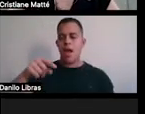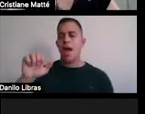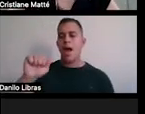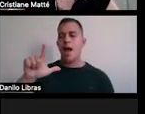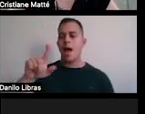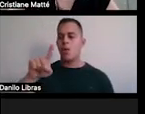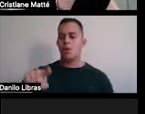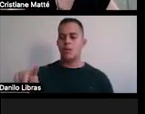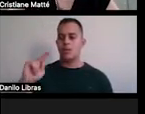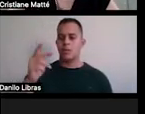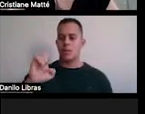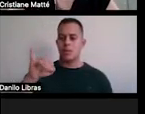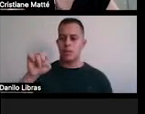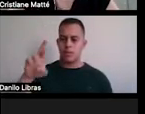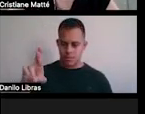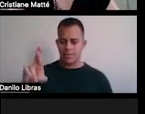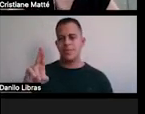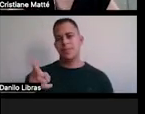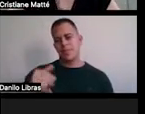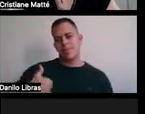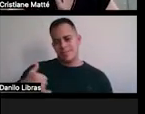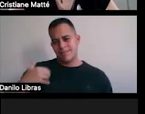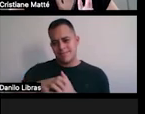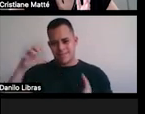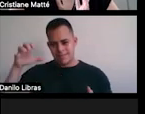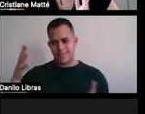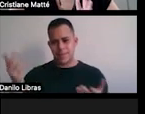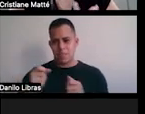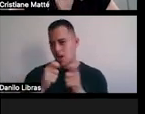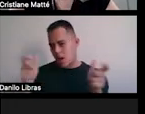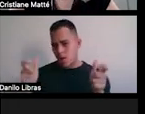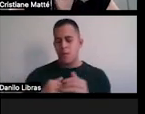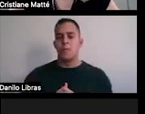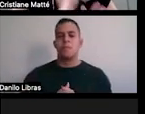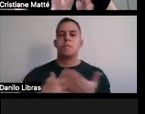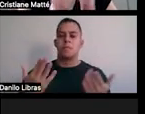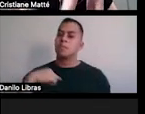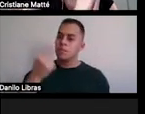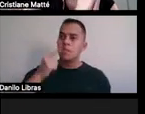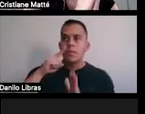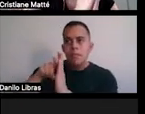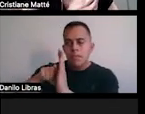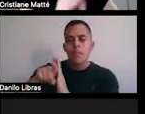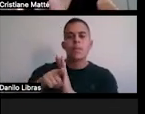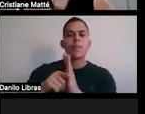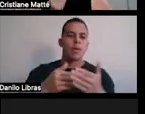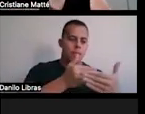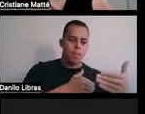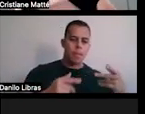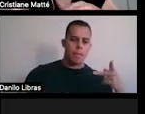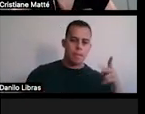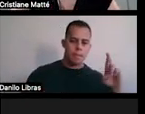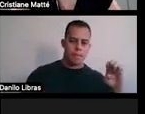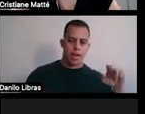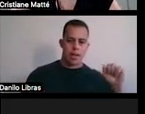quando a gente já é bem idoso, né, na maioria dos casos. Então, a gente está conectando os limites da vida, né, desde o pré-natal até